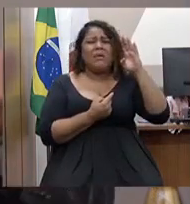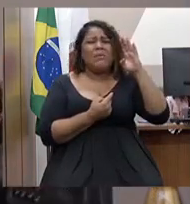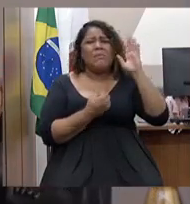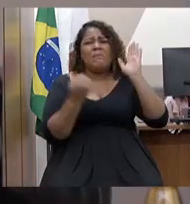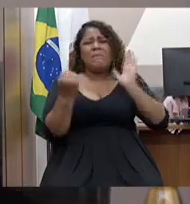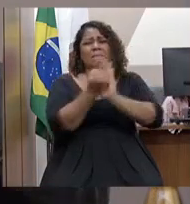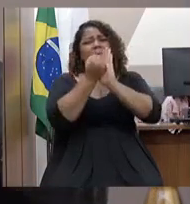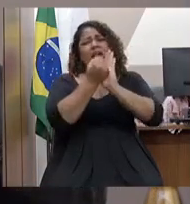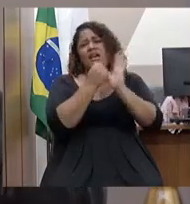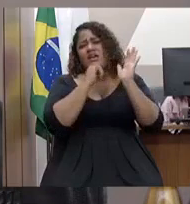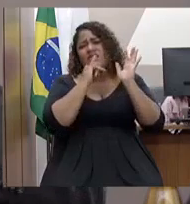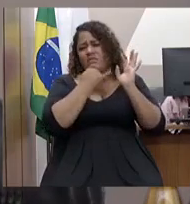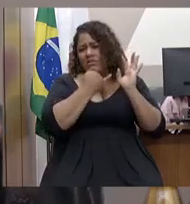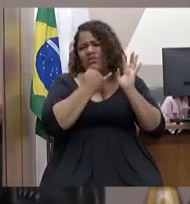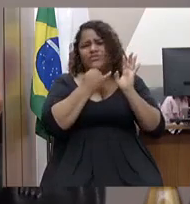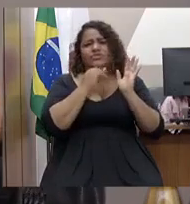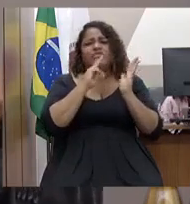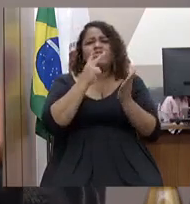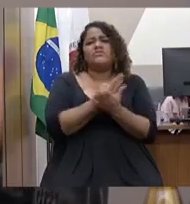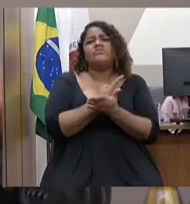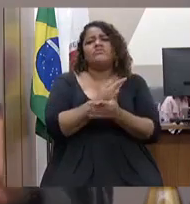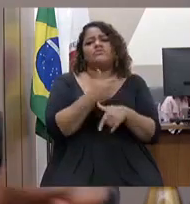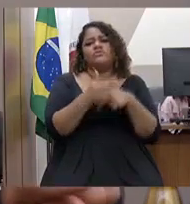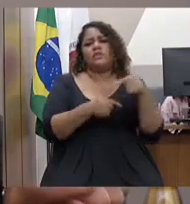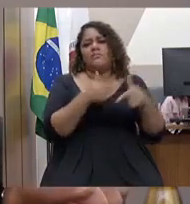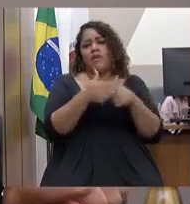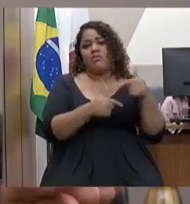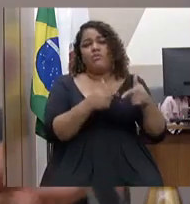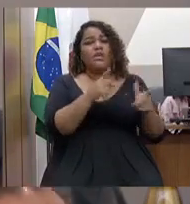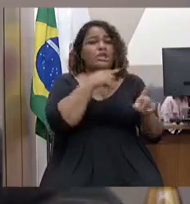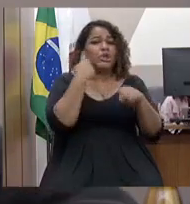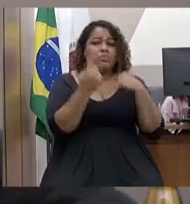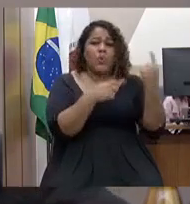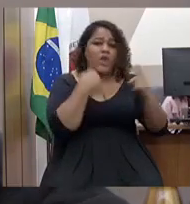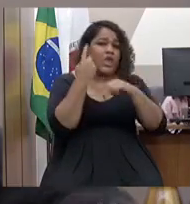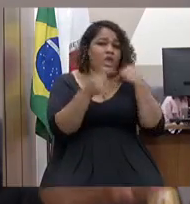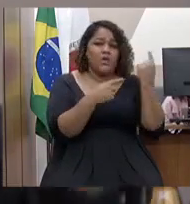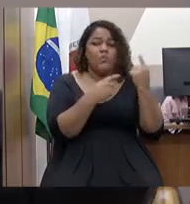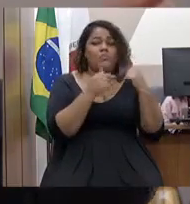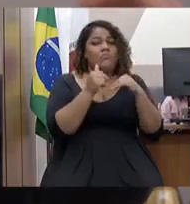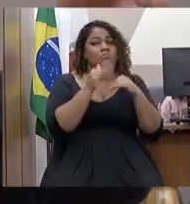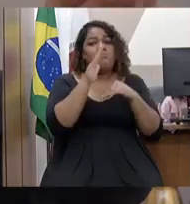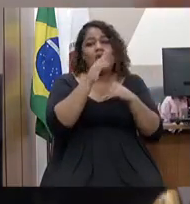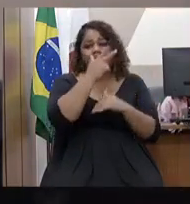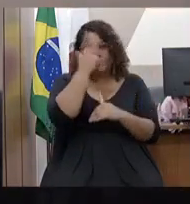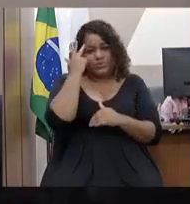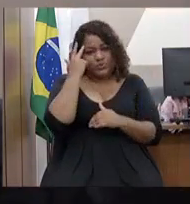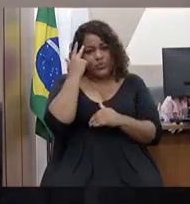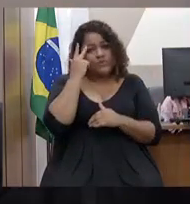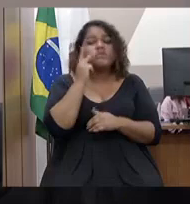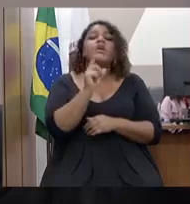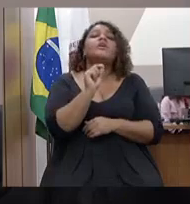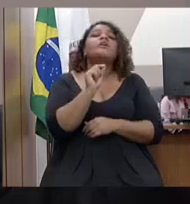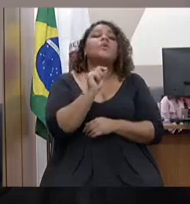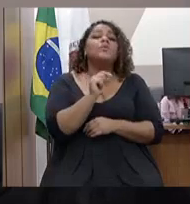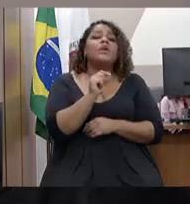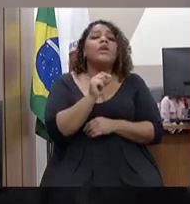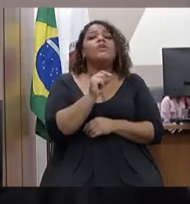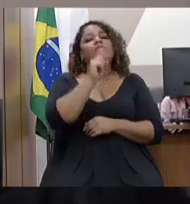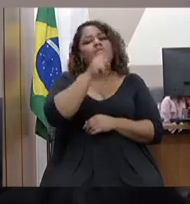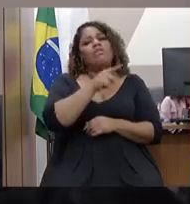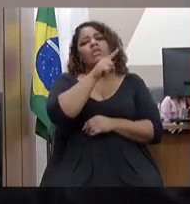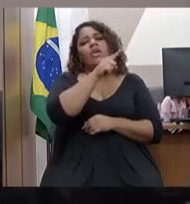e tal descendente trabalho com maior número de vítimas na história do Brasil que foi o acidente da Várzea do Rio